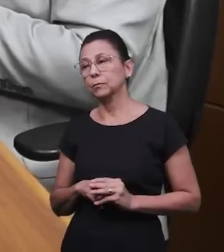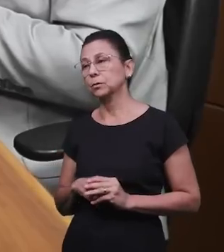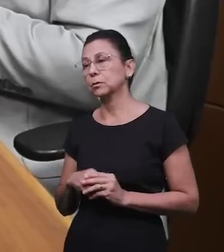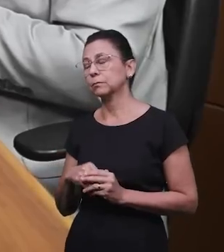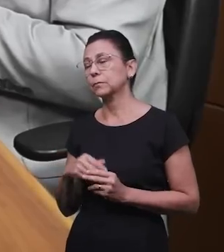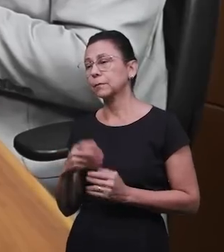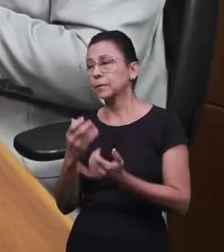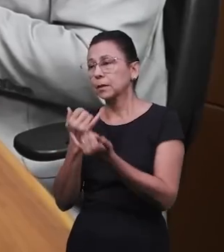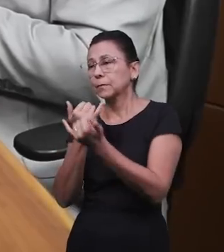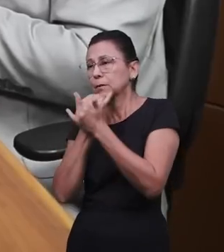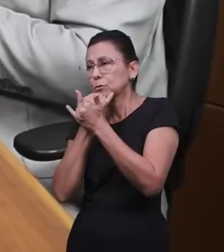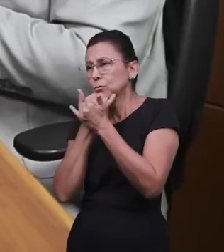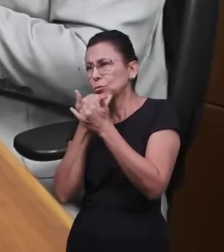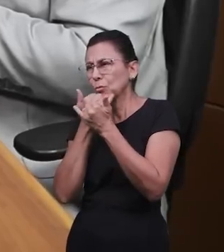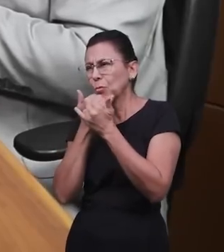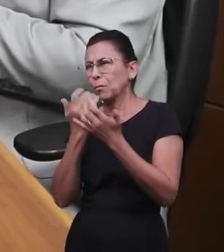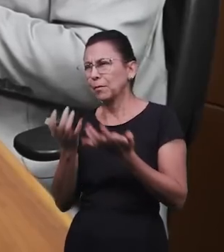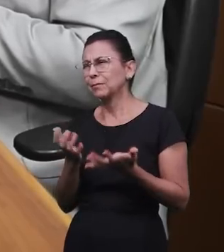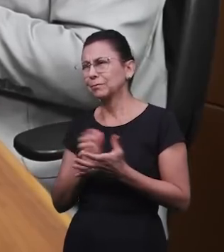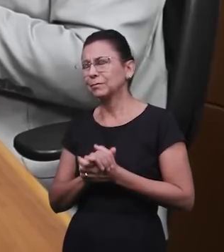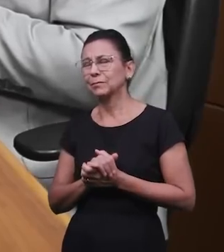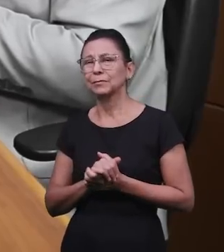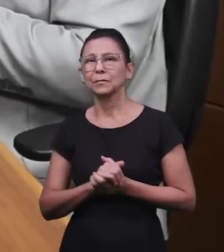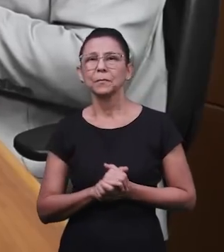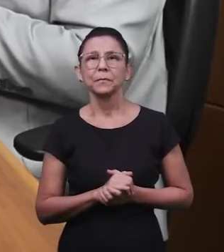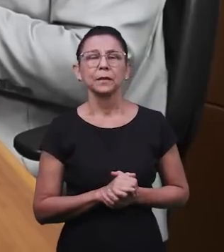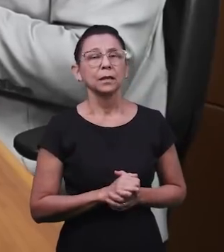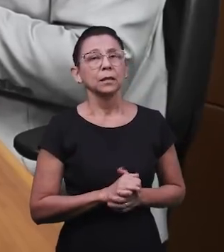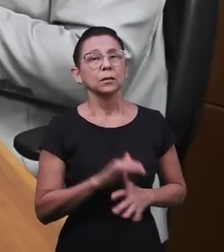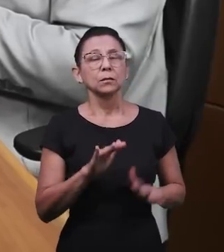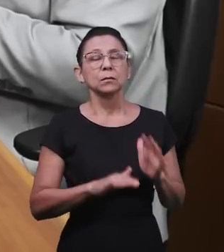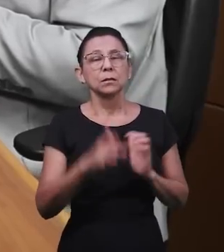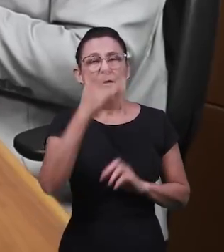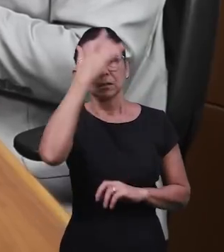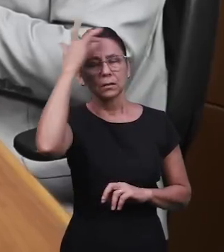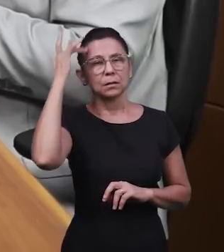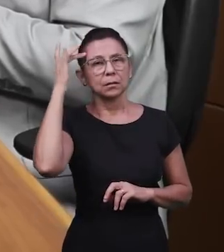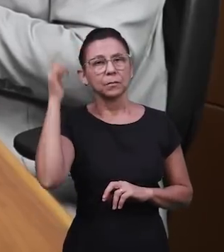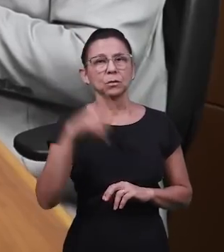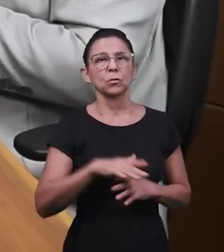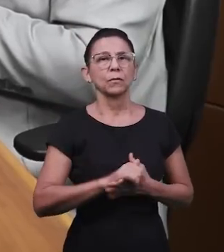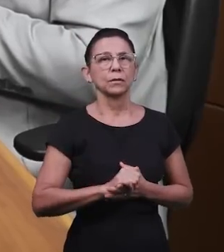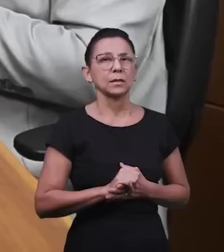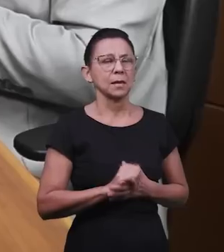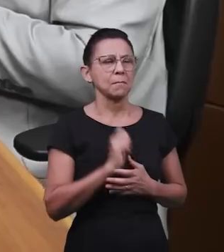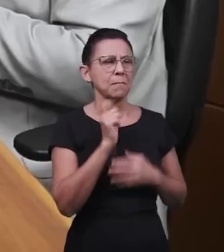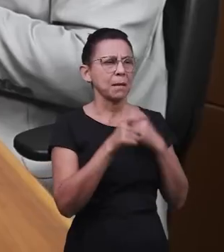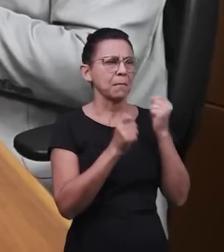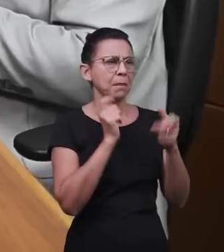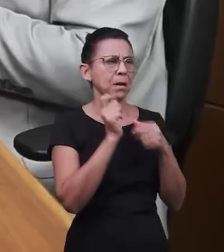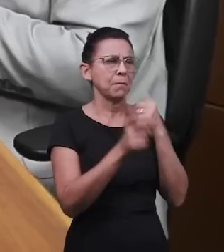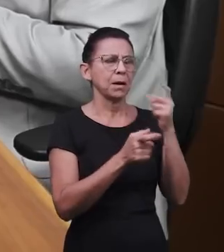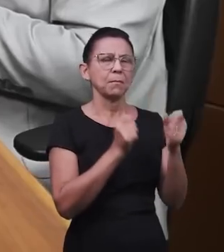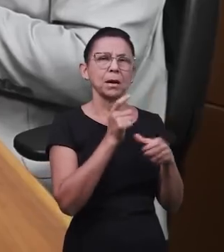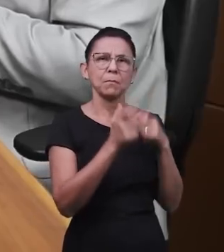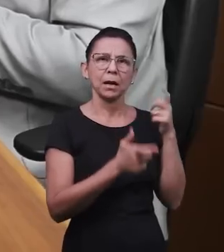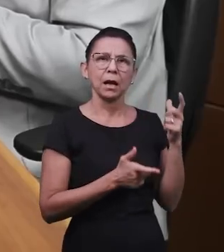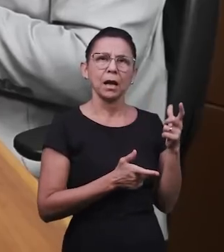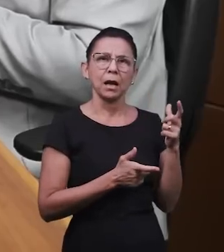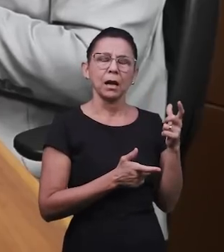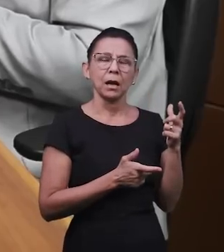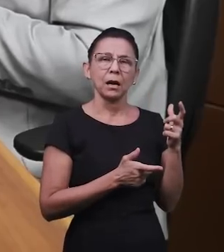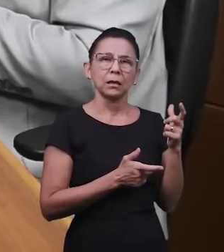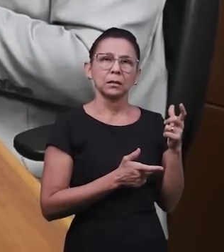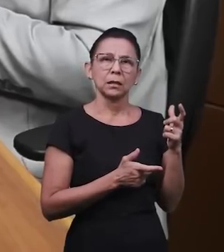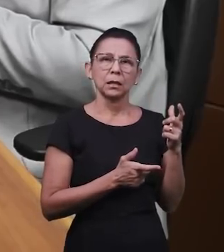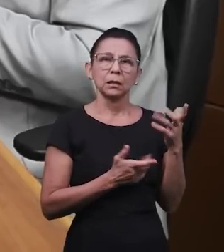prejudiquei. Aí a pessoa pode vir te atacar. Não. Oh, mas por que você fez? Mas, meu irmão, aí você tem que ter resiliência,